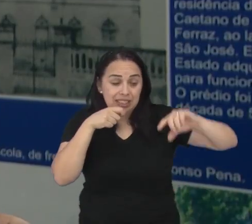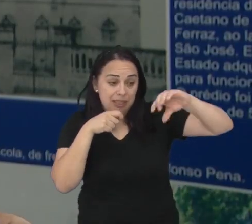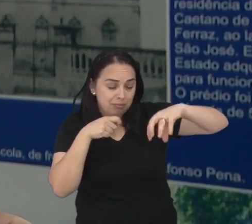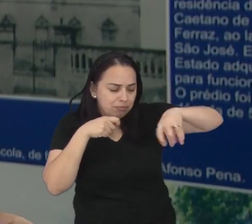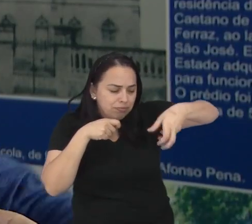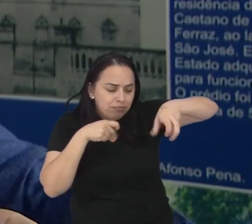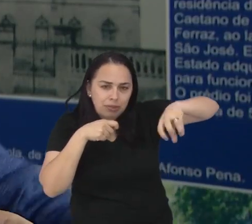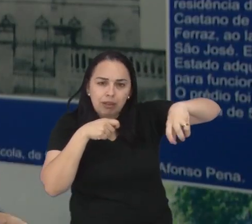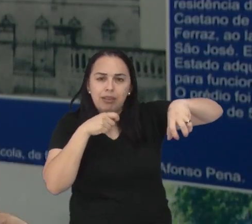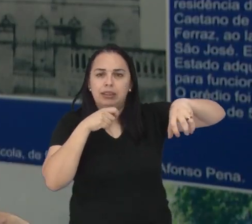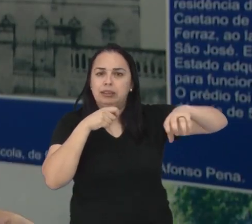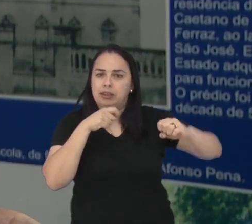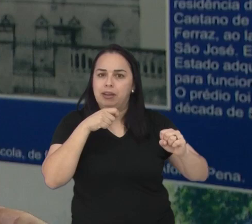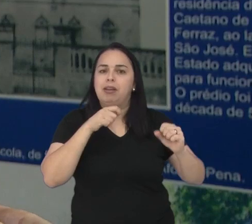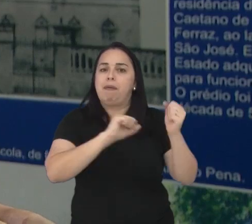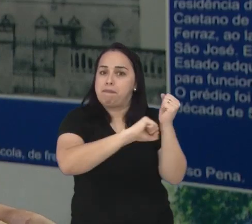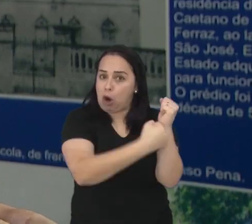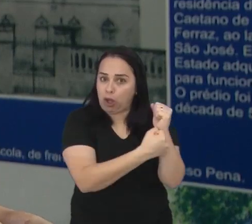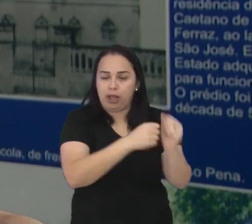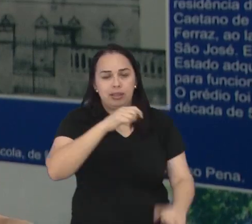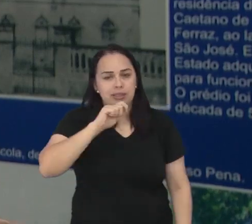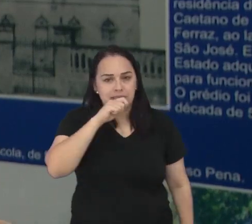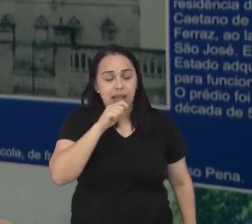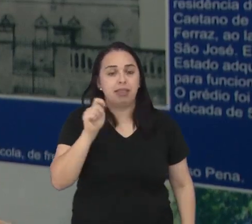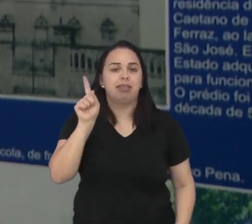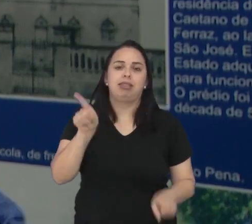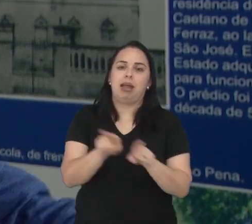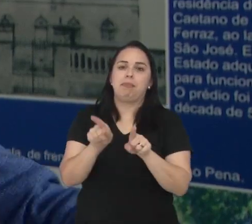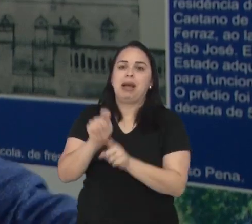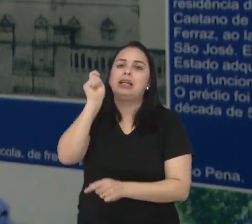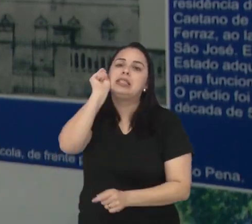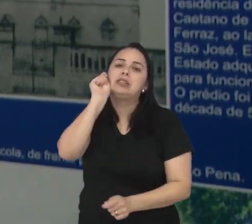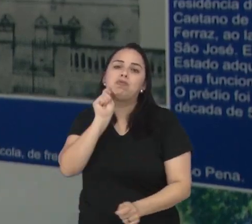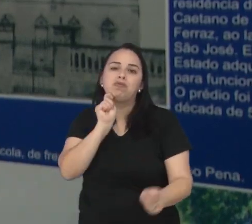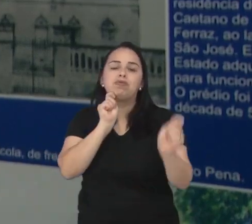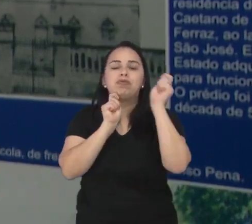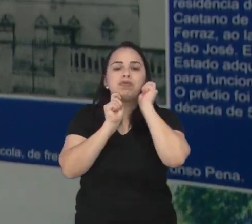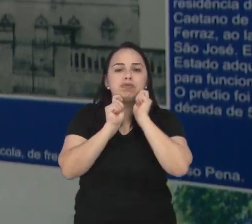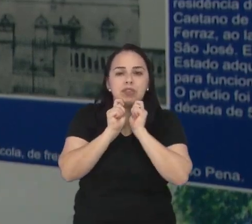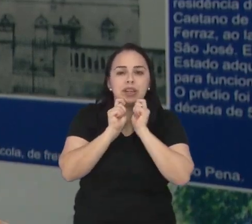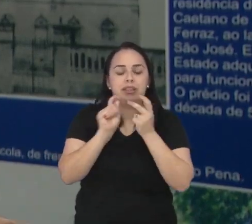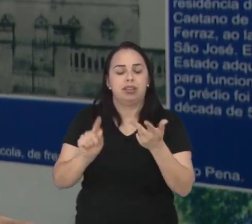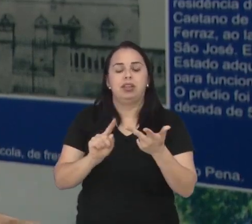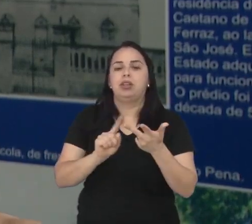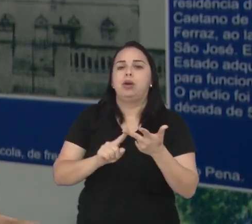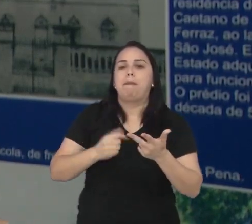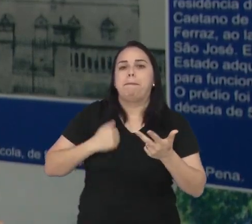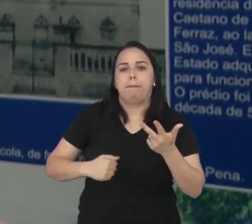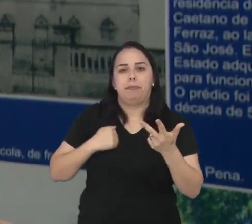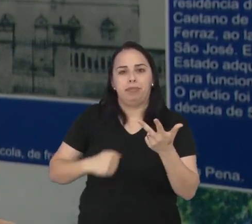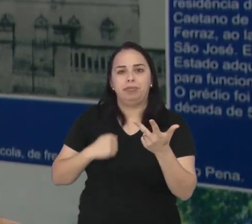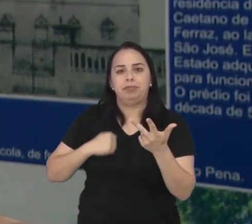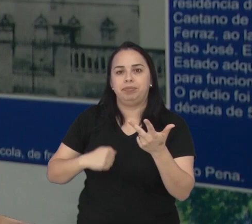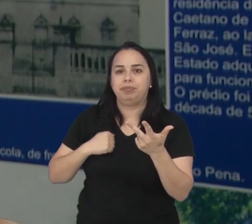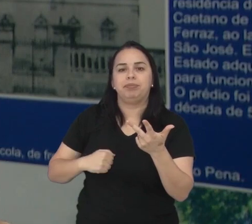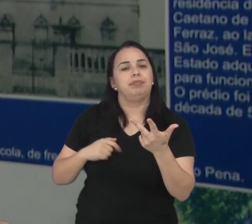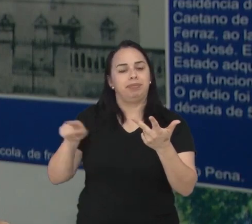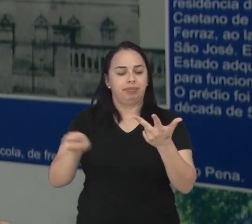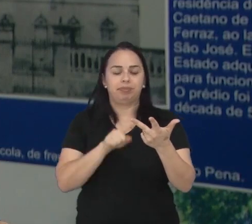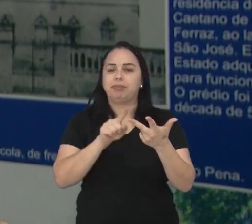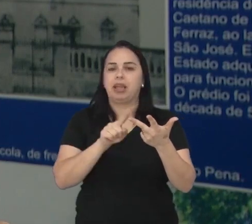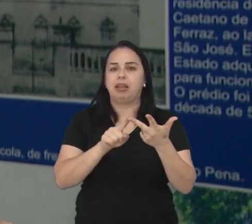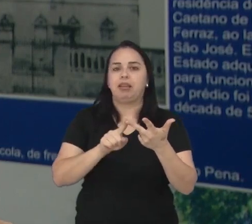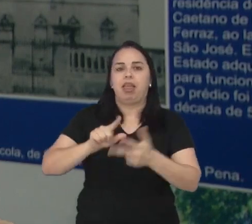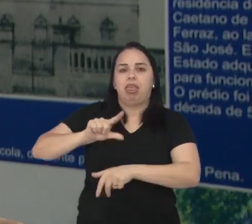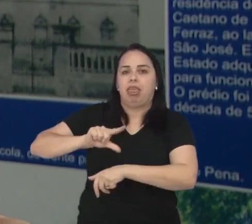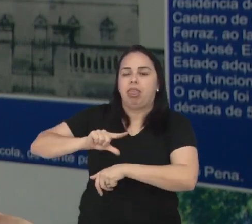torneira desligada, né, ao se barbear também desligar a torneira, tomar banhos curtos, não ficar muito